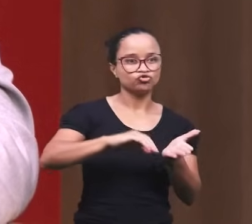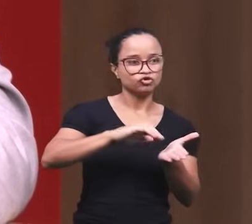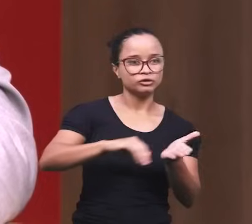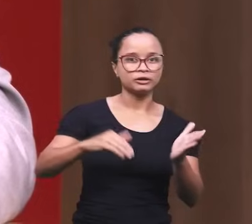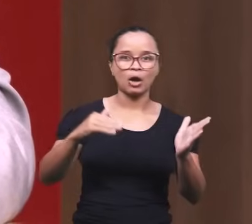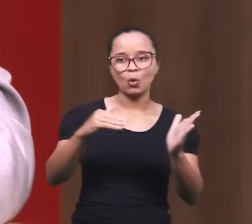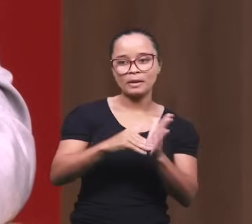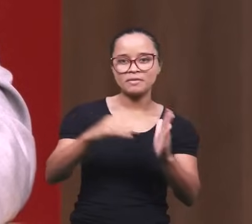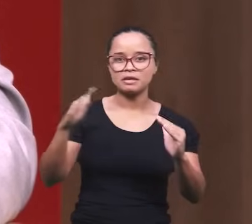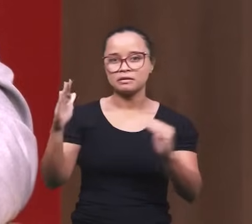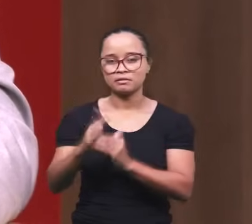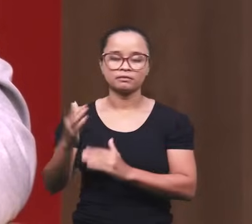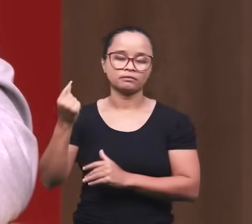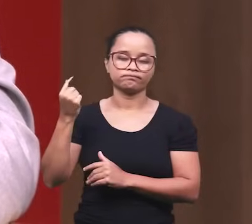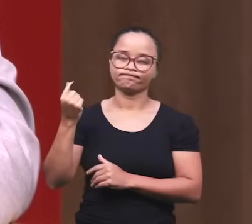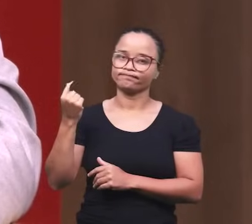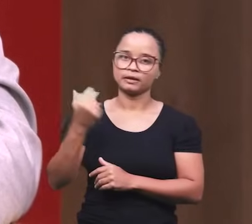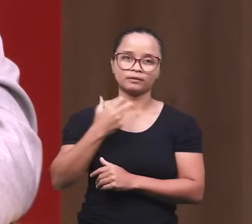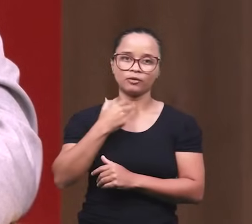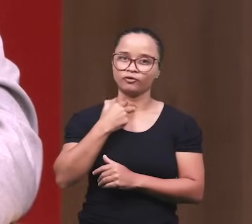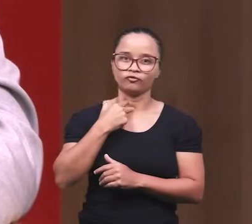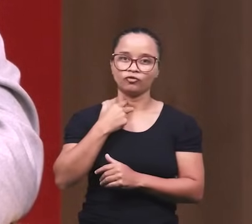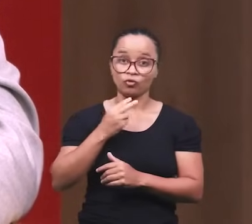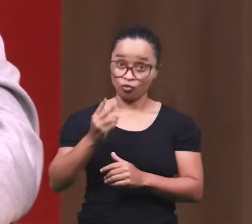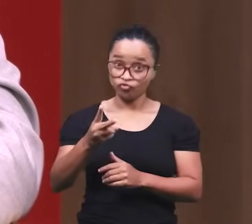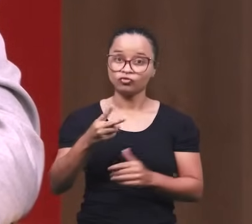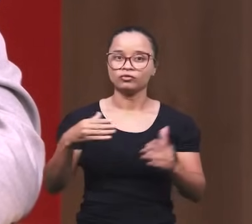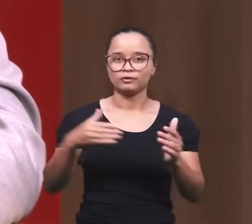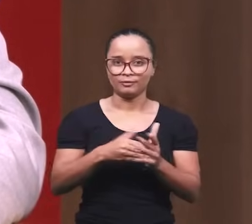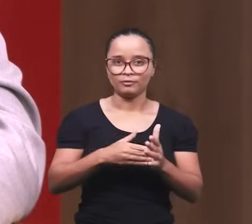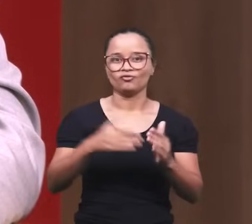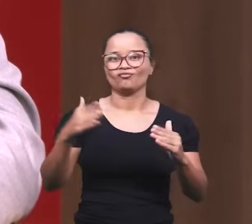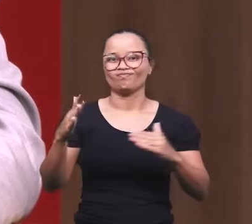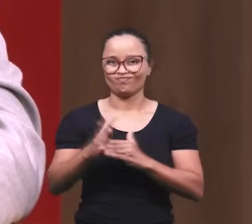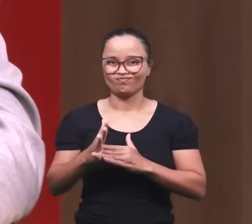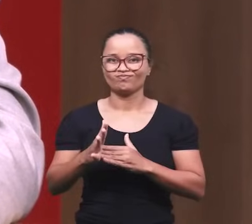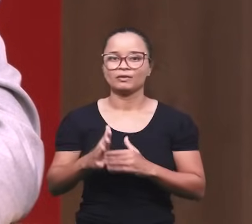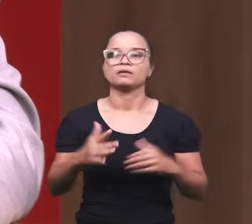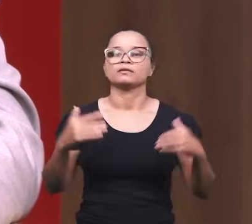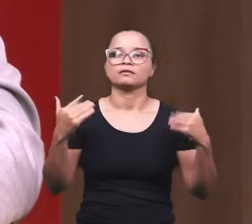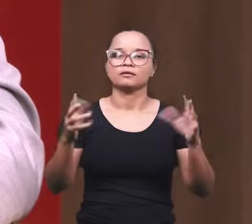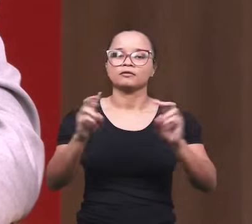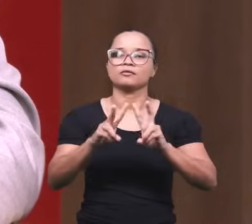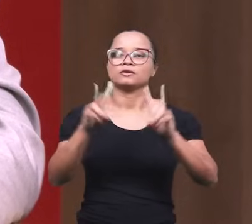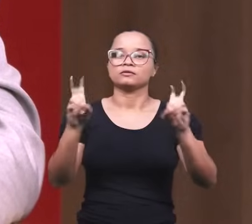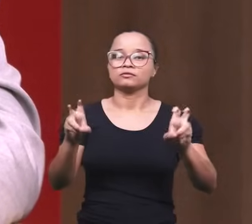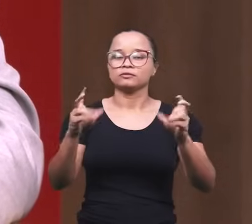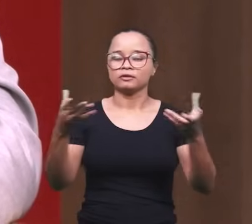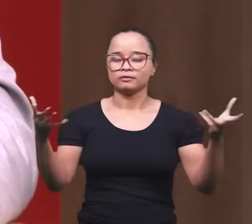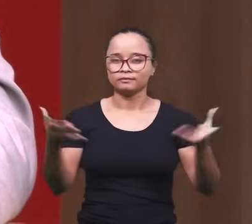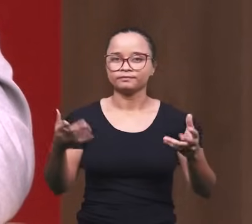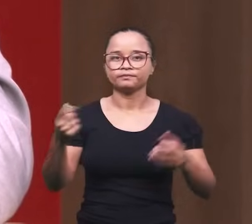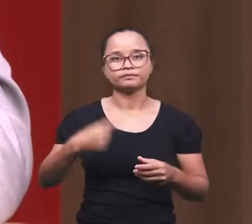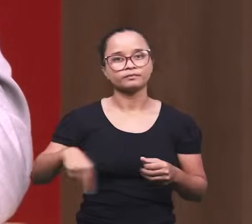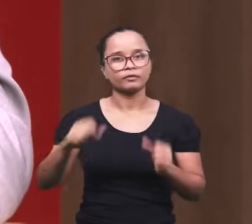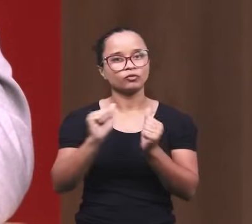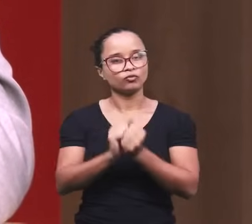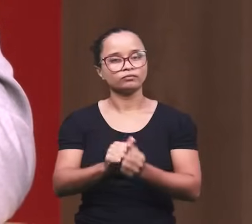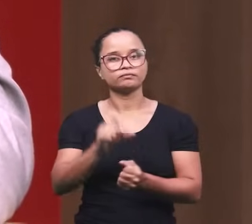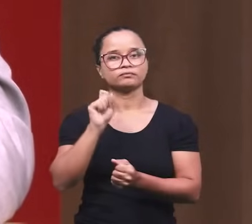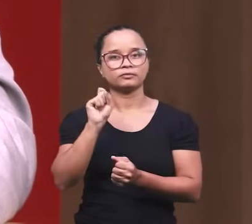Marcos ou os limites antigos Esse é o tema ah do programa que nós estamos eh fazendo